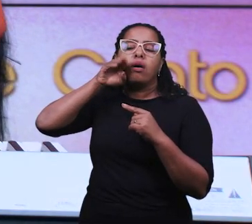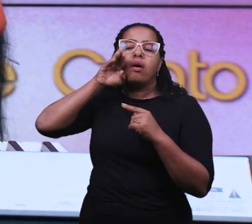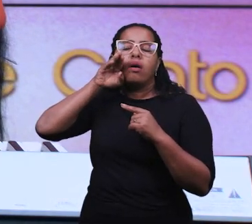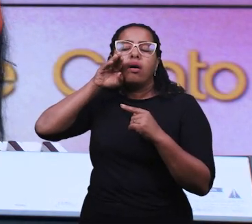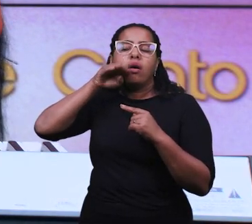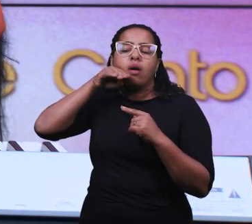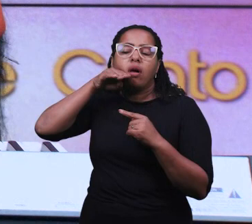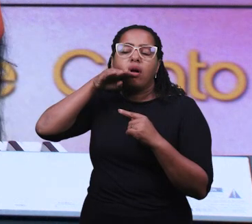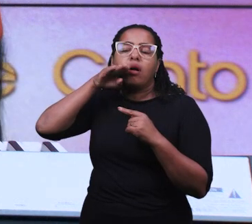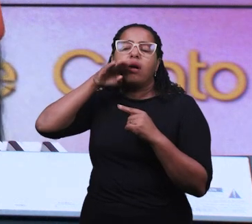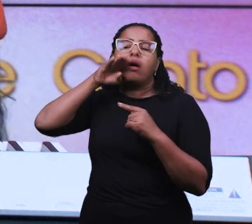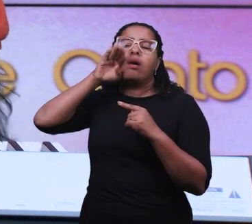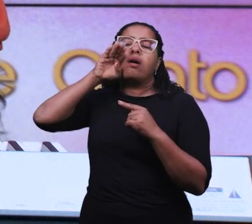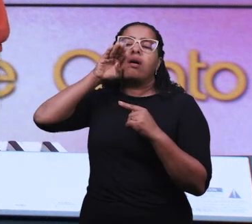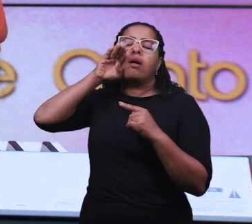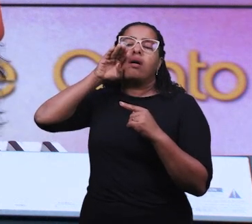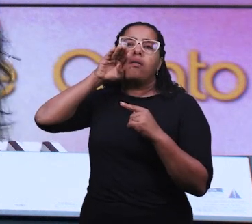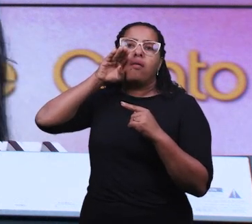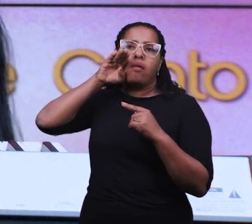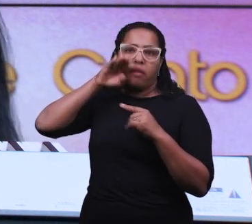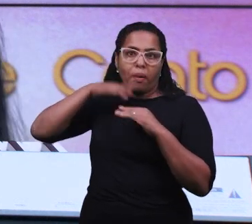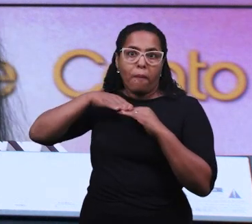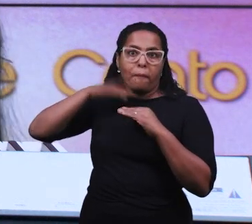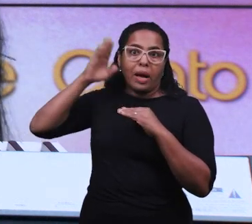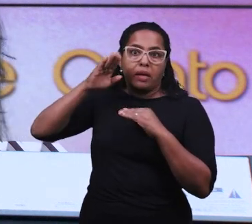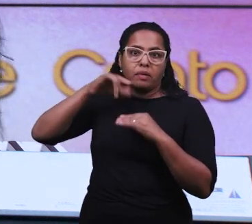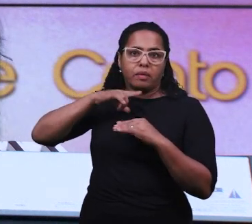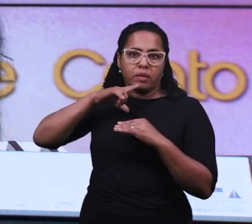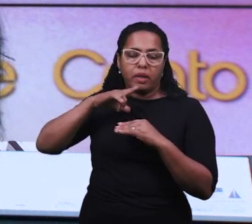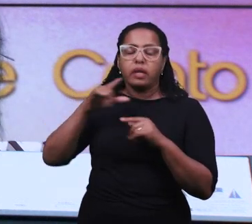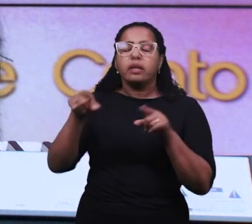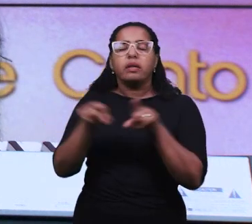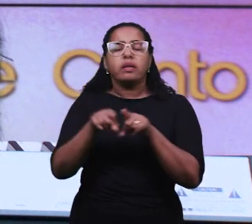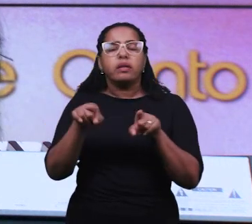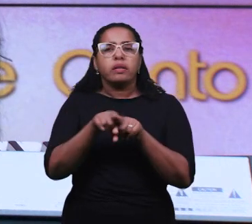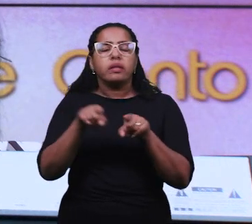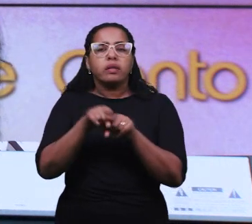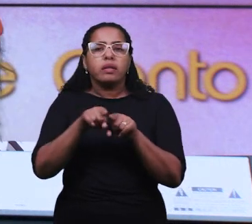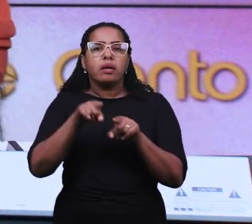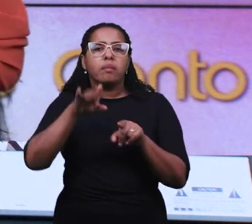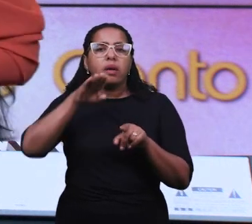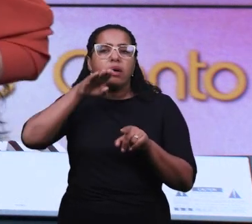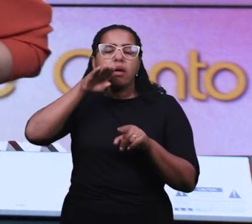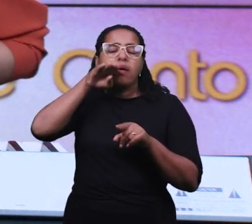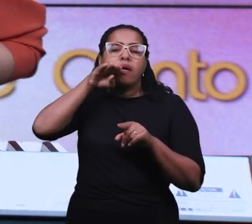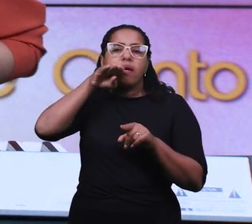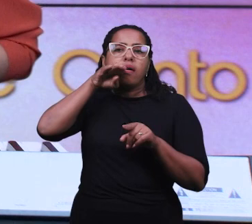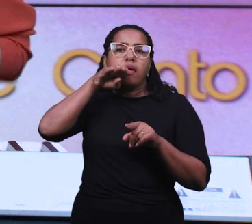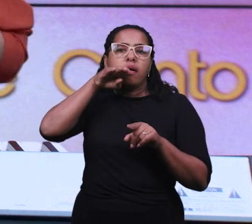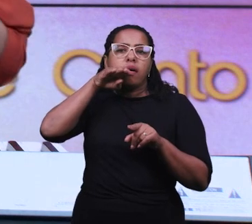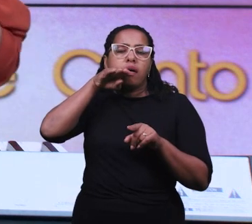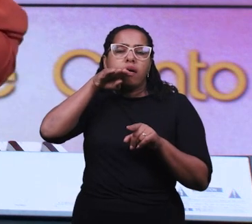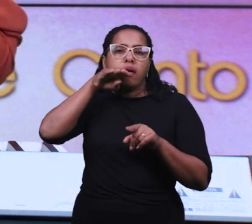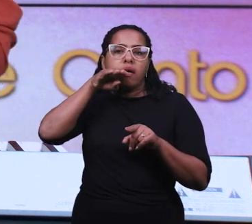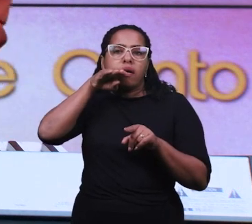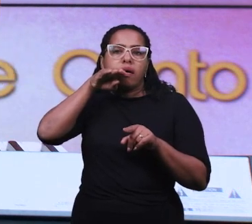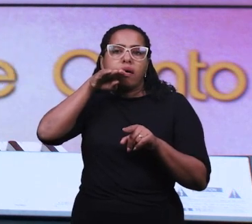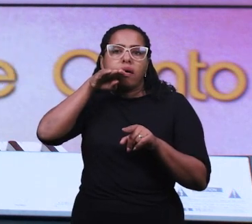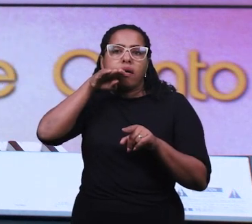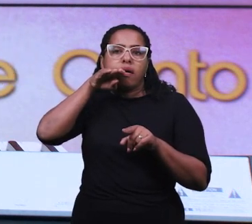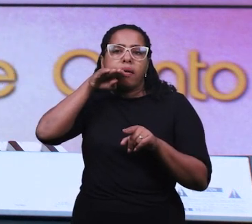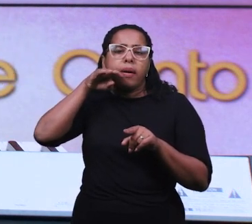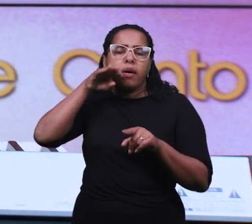a altura máxima que ela se posiciona, e também o ponto de constrição, ou seja, o ponto